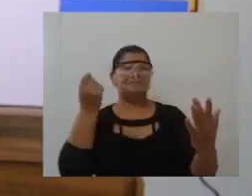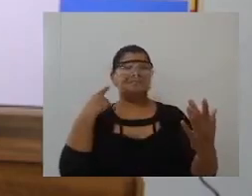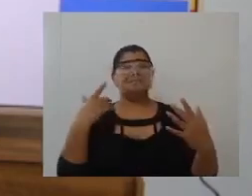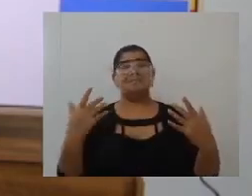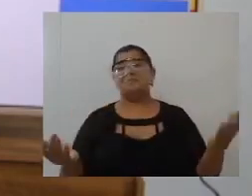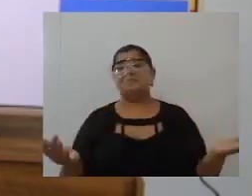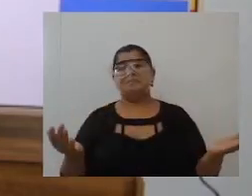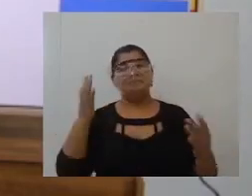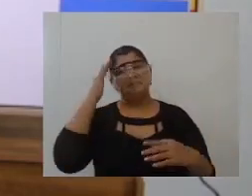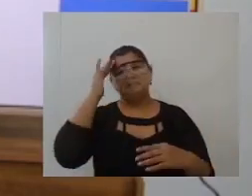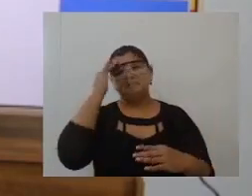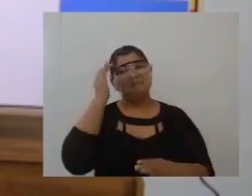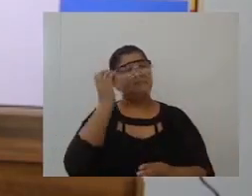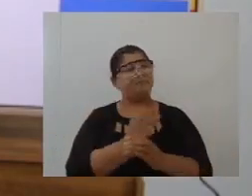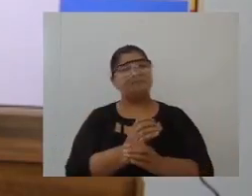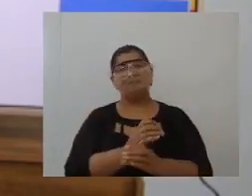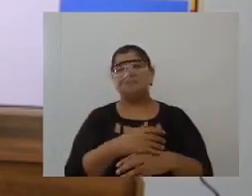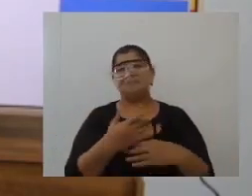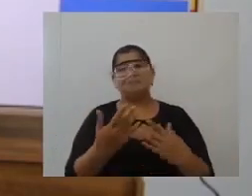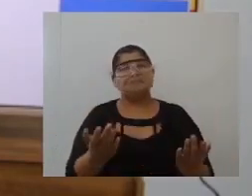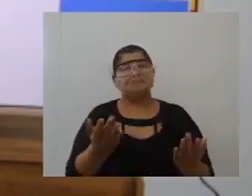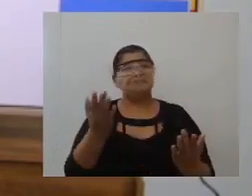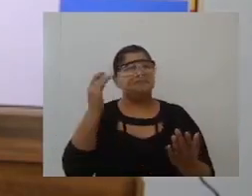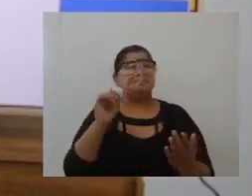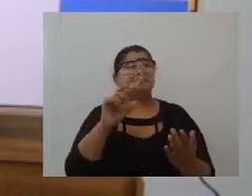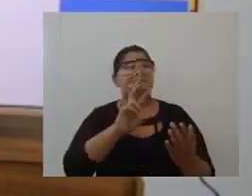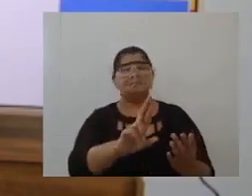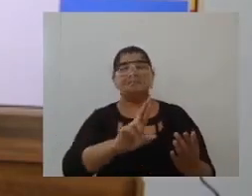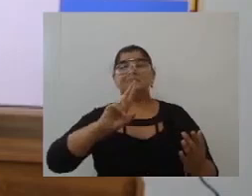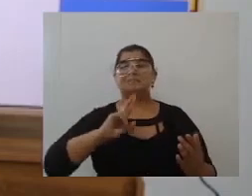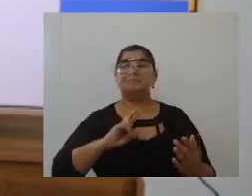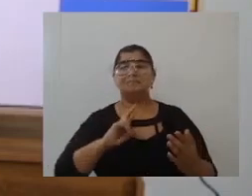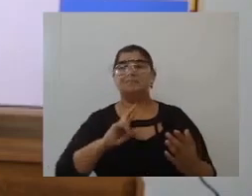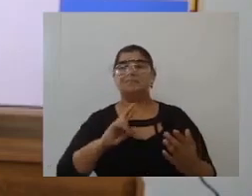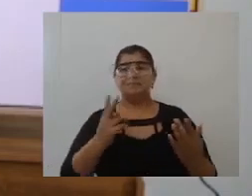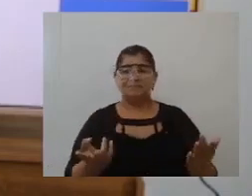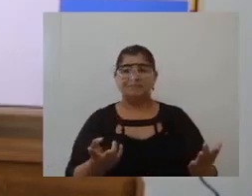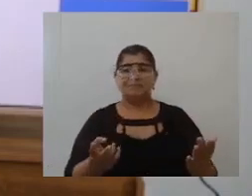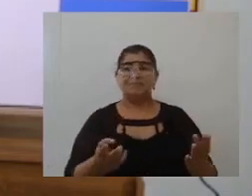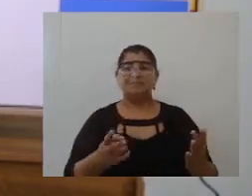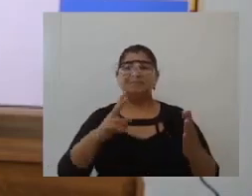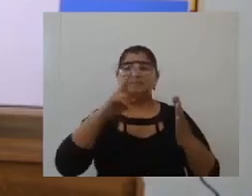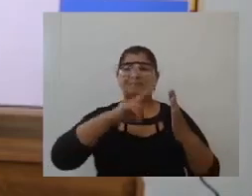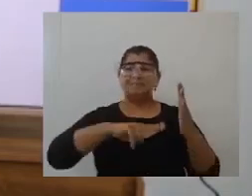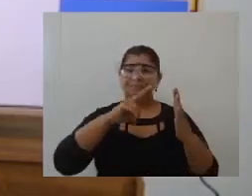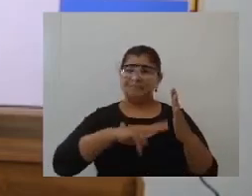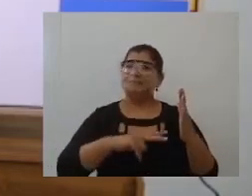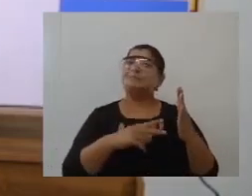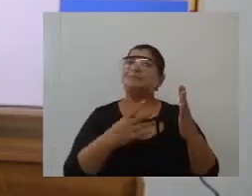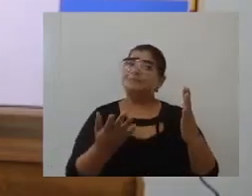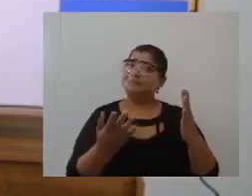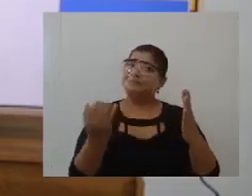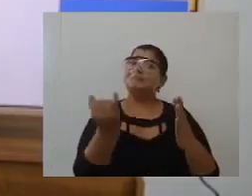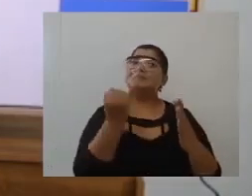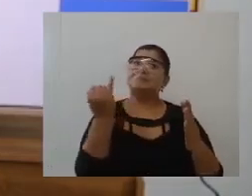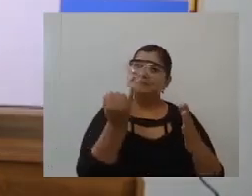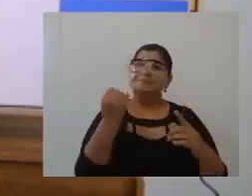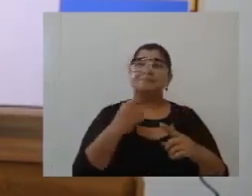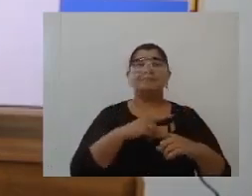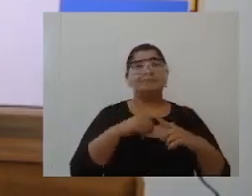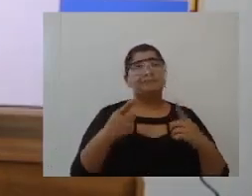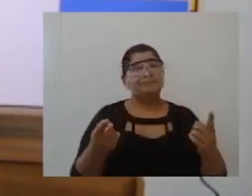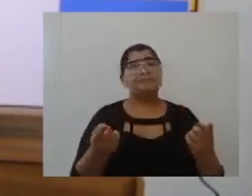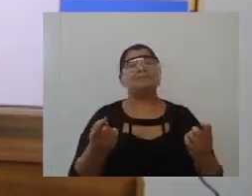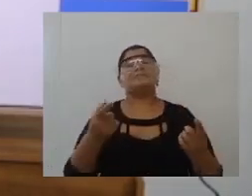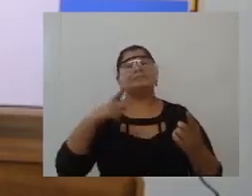olha, eu não entendi, eu não sei o que o autor quis dizer. Leitura nem isso é mais. Começa por isso, mas vai